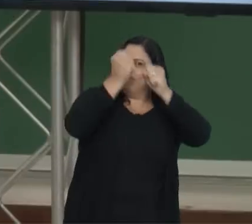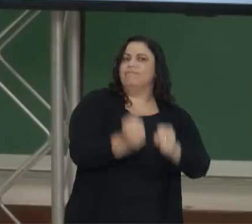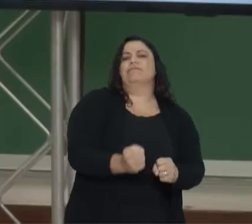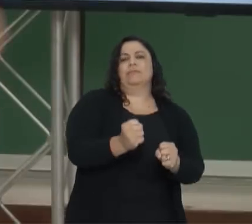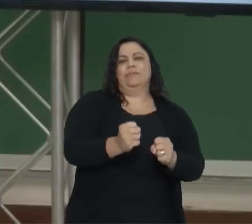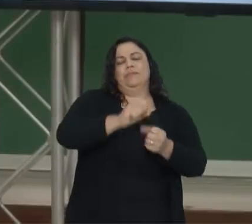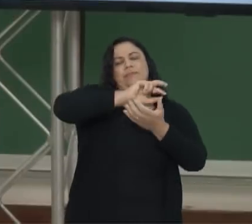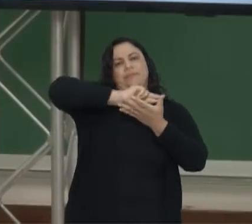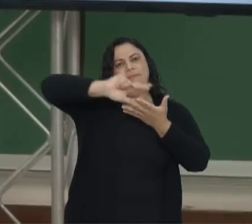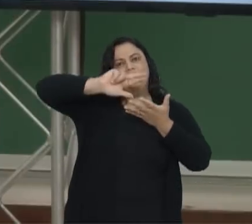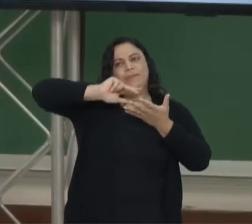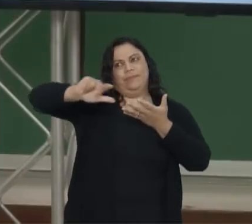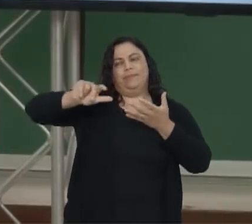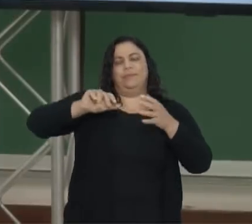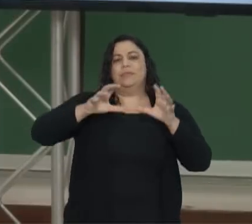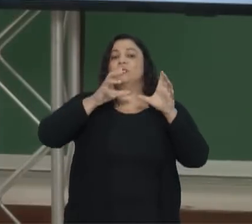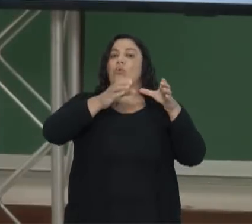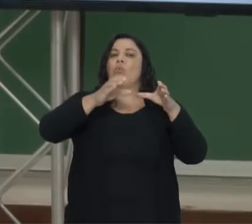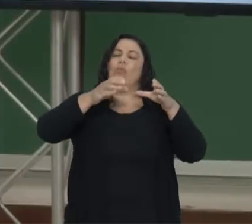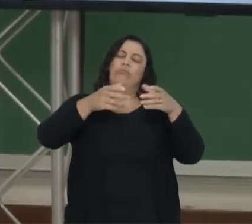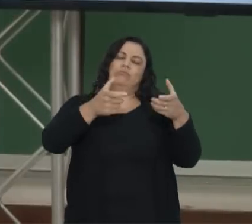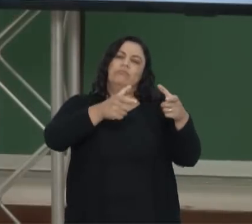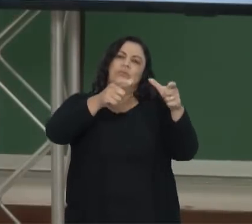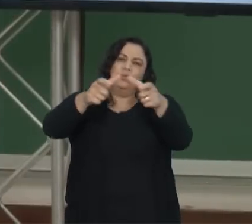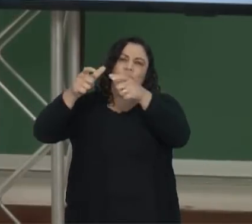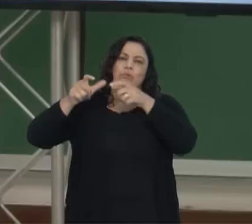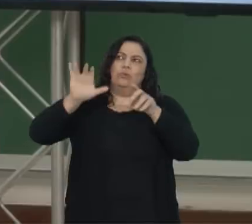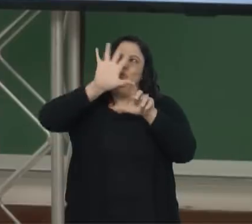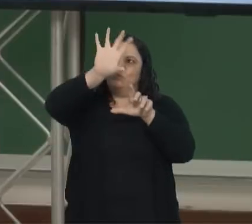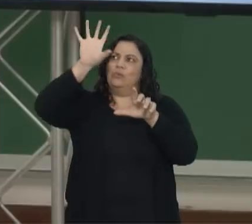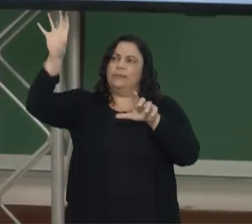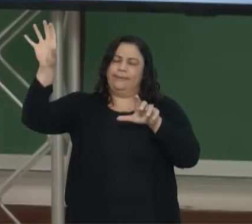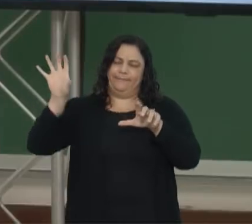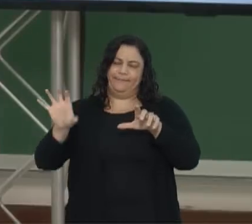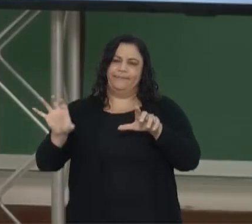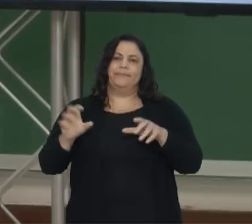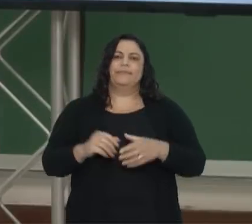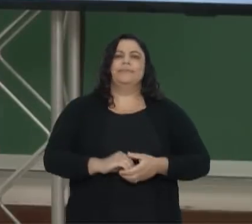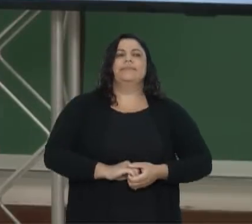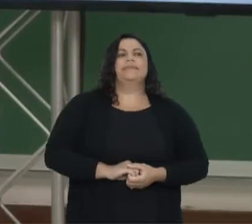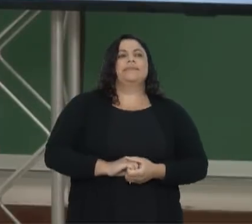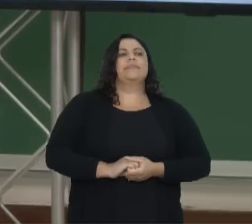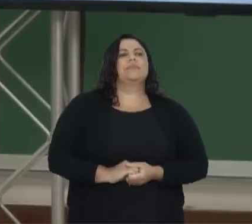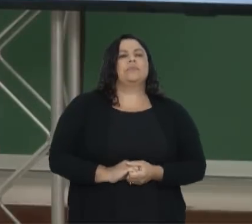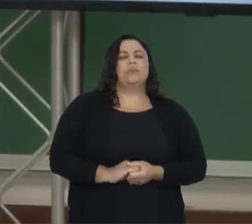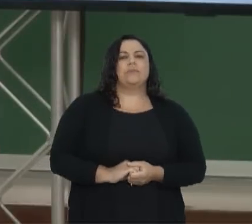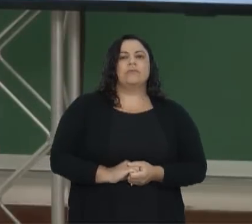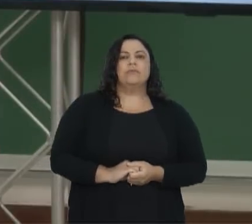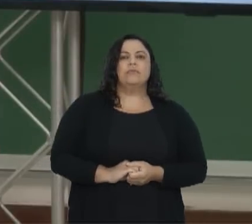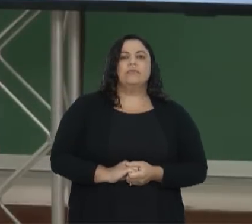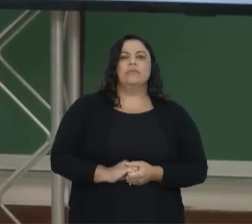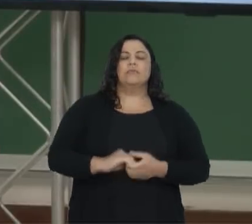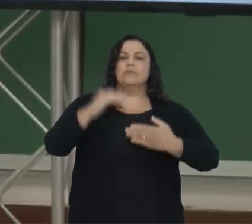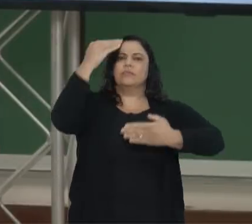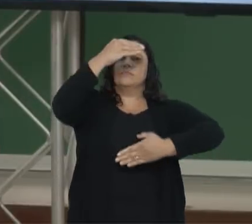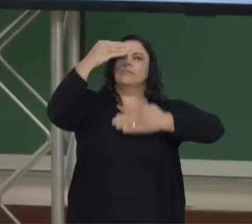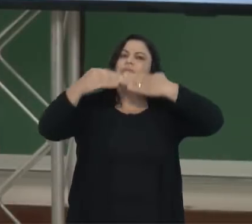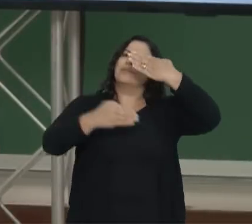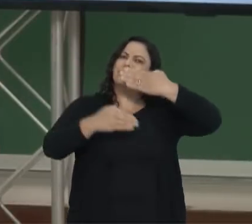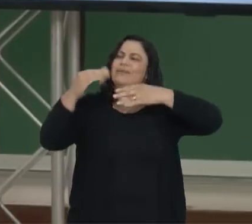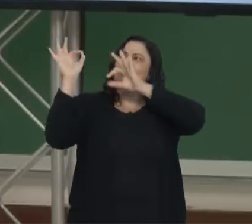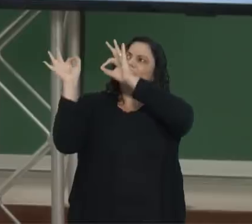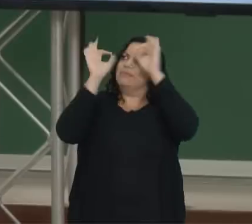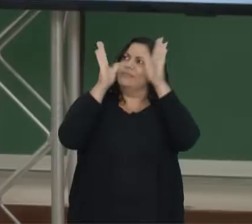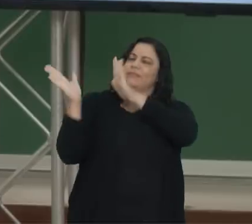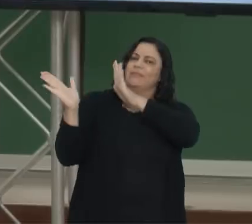central da África, que compreende Angola, como de Moçambique também, certo? E aí eu trouxe um mapa para